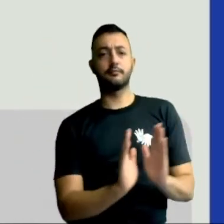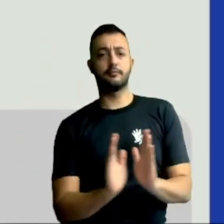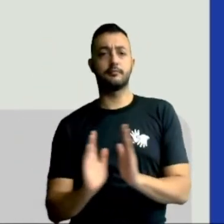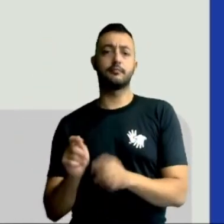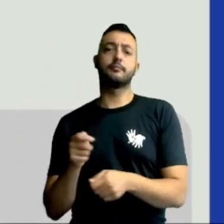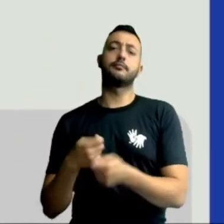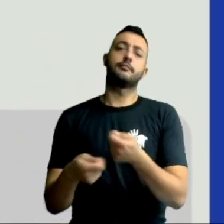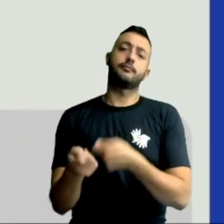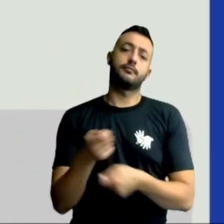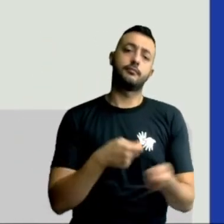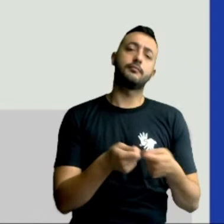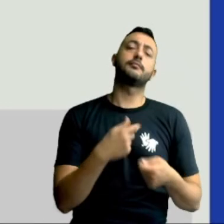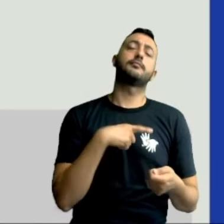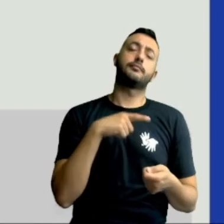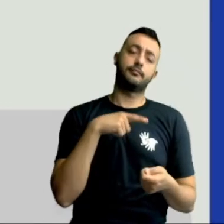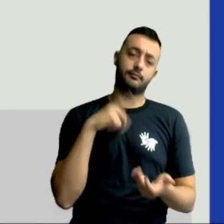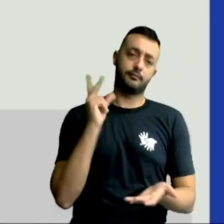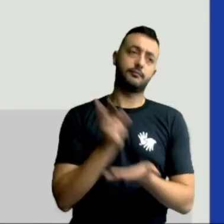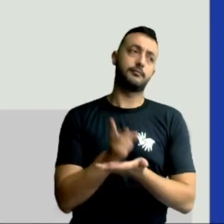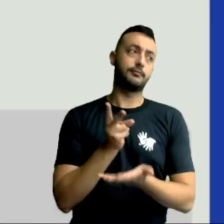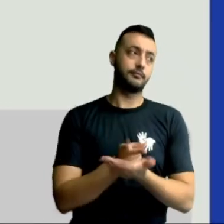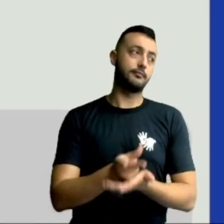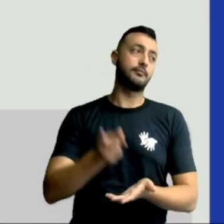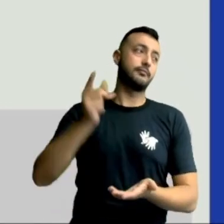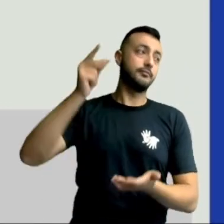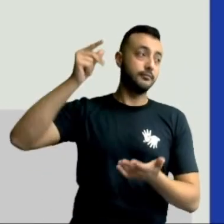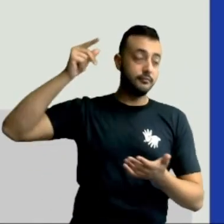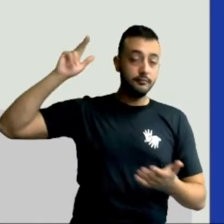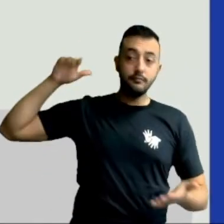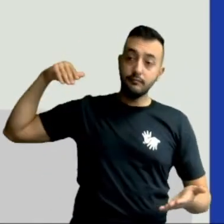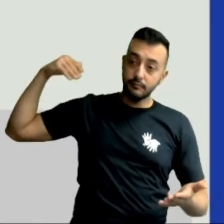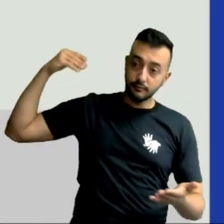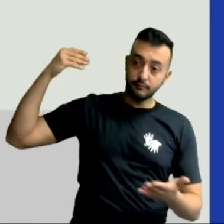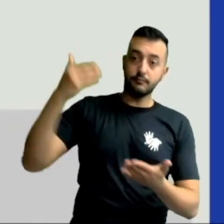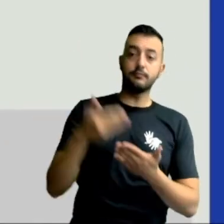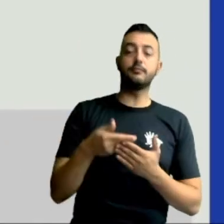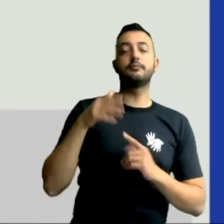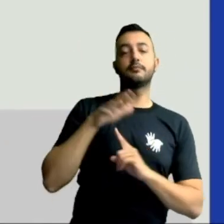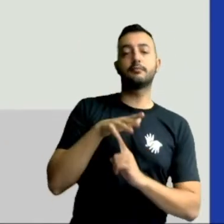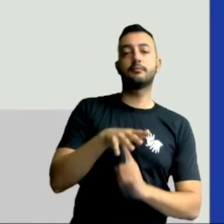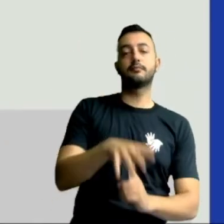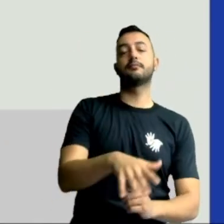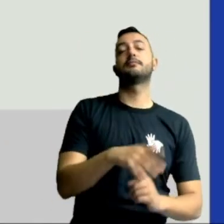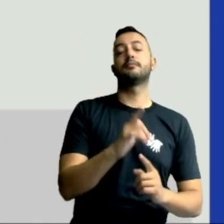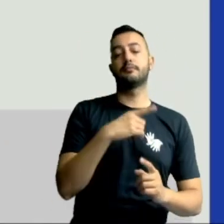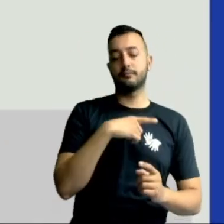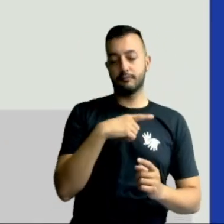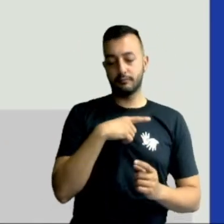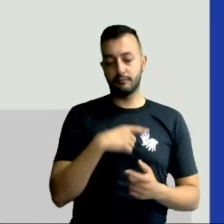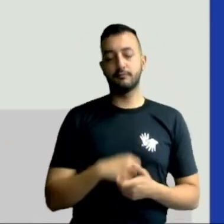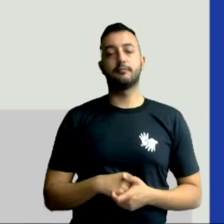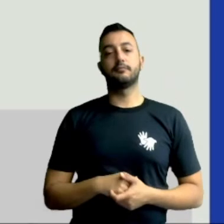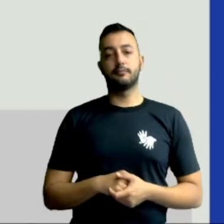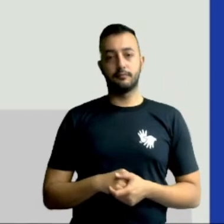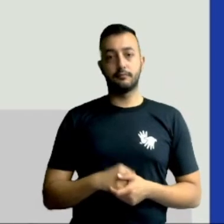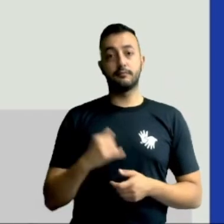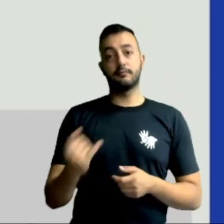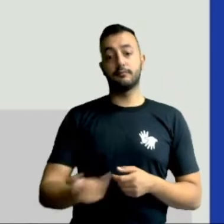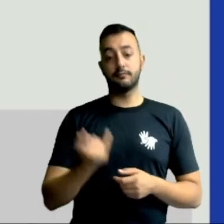ainda existem, né, desde lá daquele período que a feira livre, né, tinha